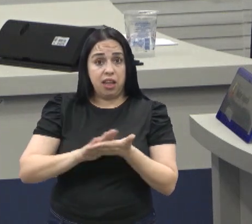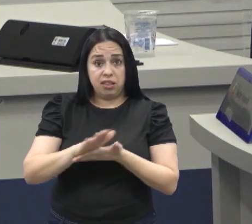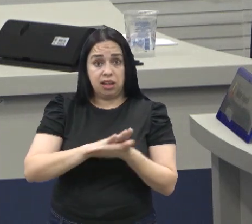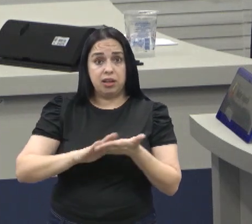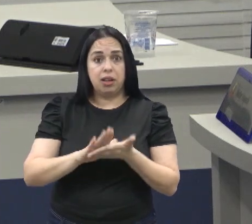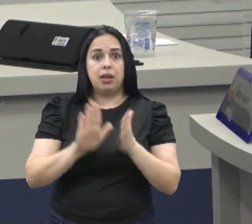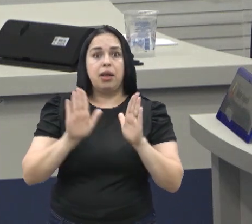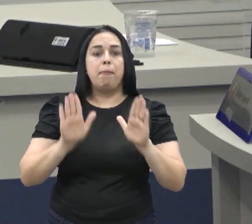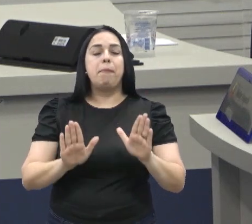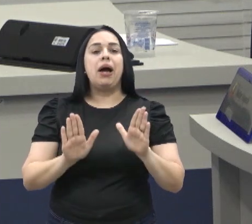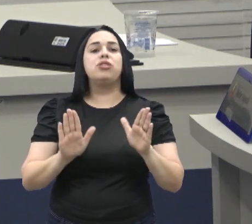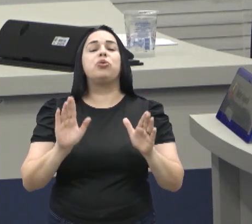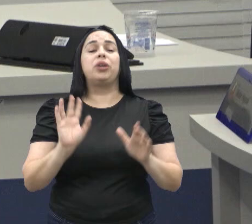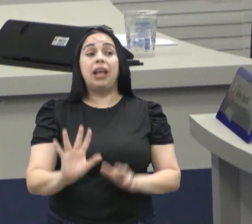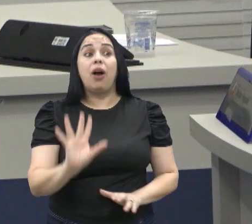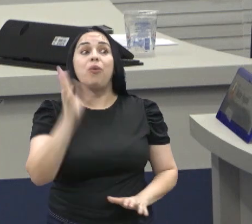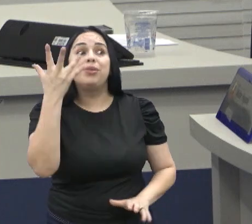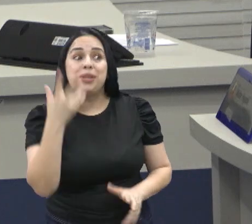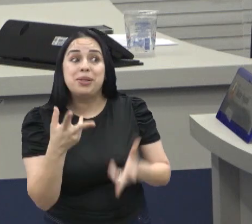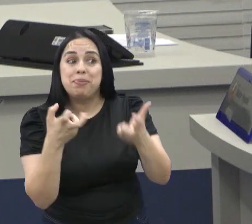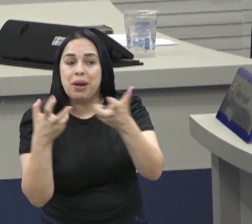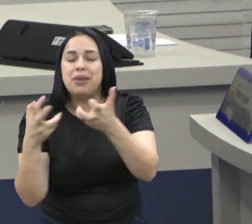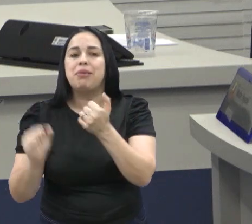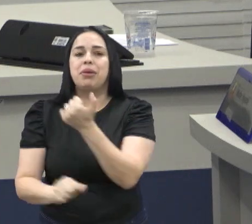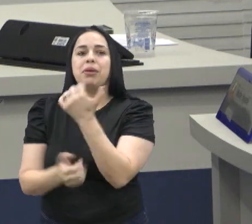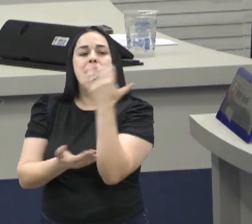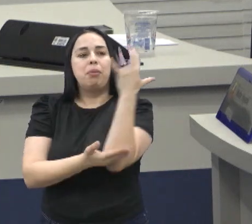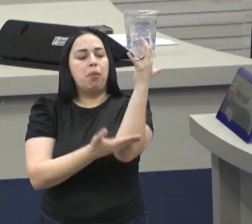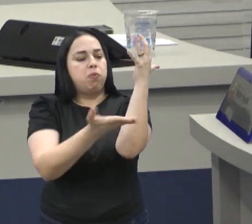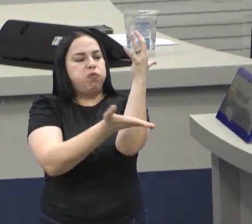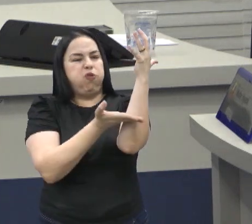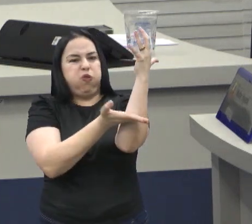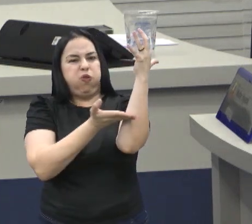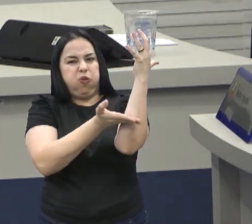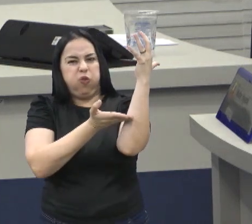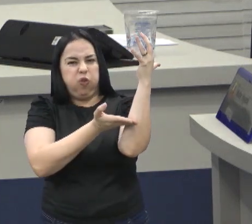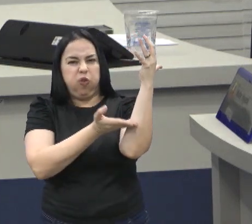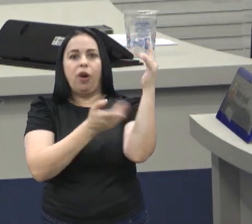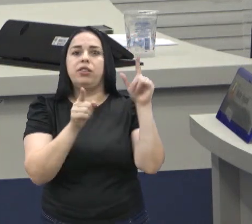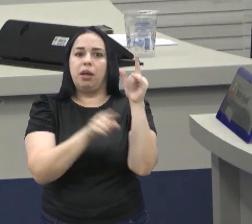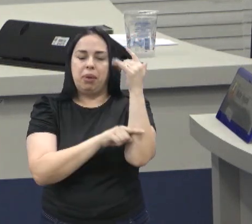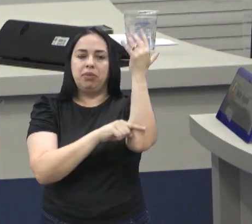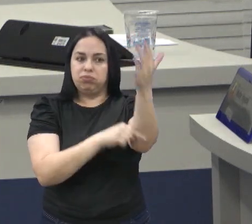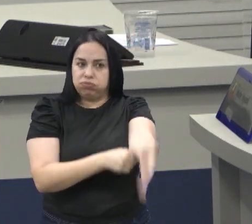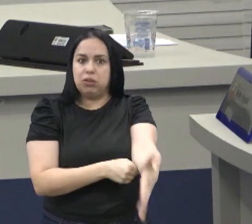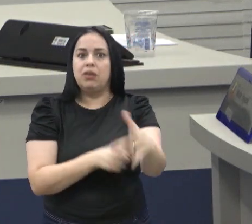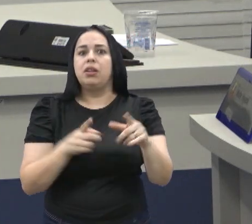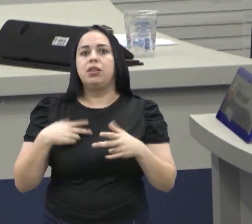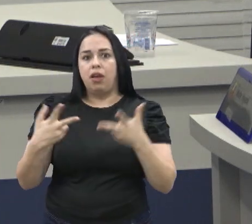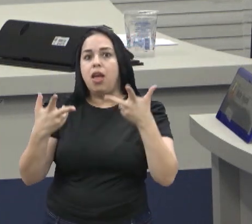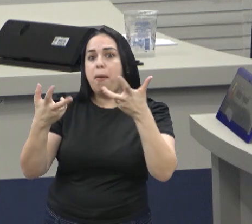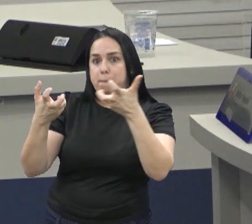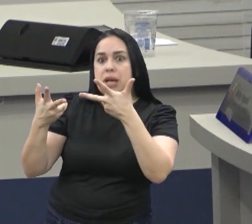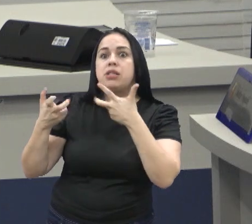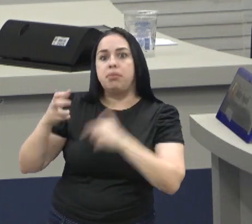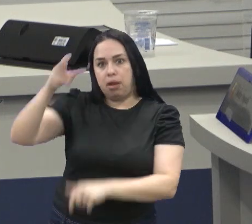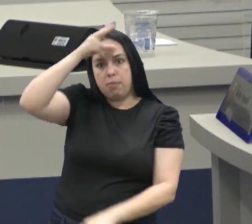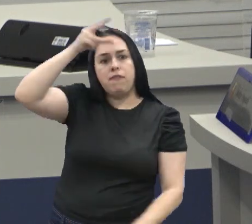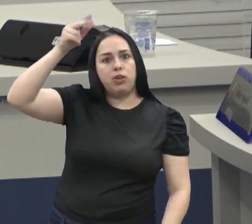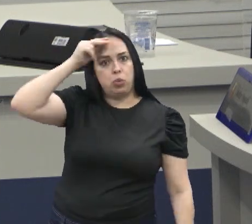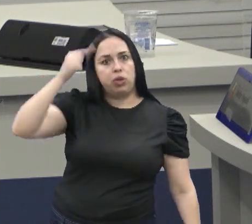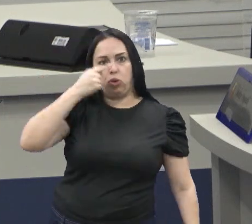a motosserra celeremente. Vejo lá, por exemplo, na subprefeitura de Eugênio de Melo, que retiraram um monte de